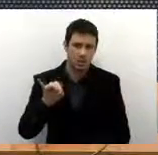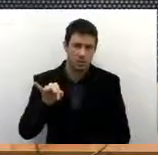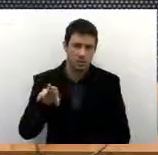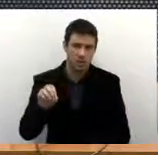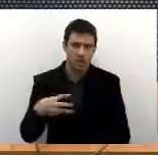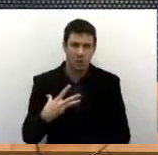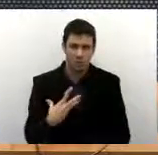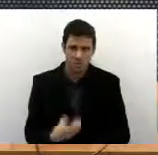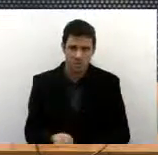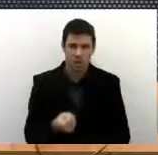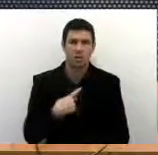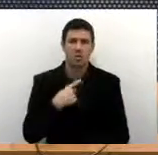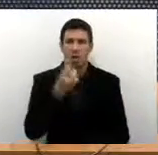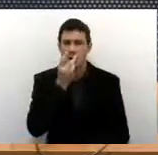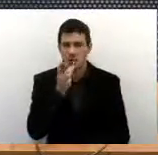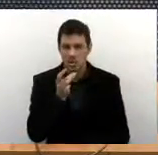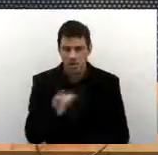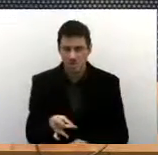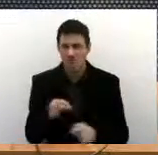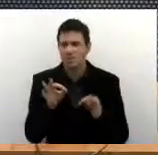vamos, claro,